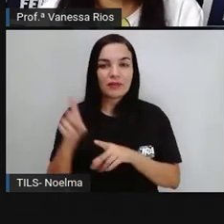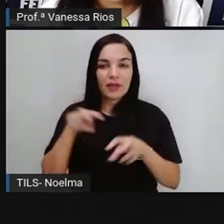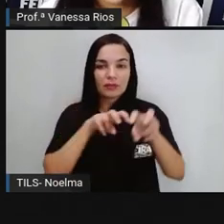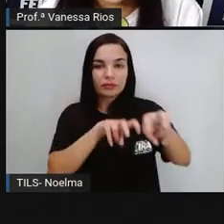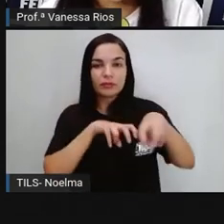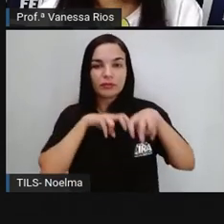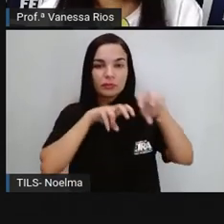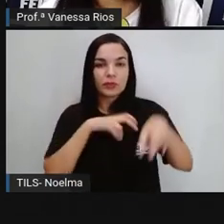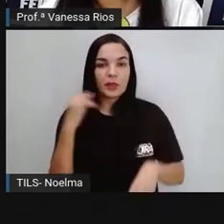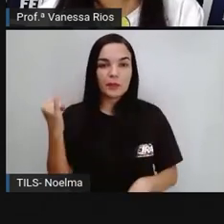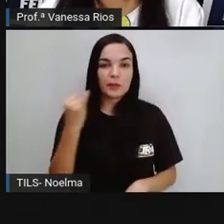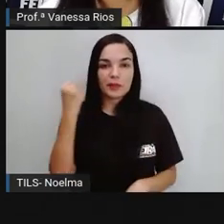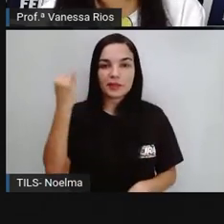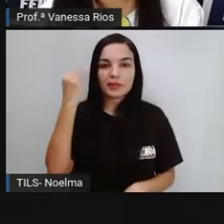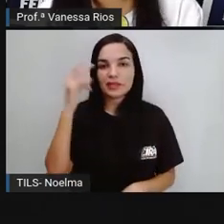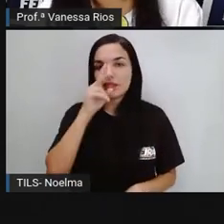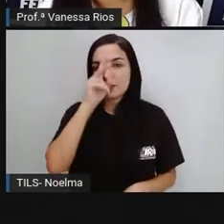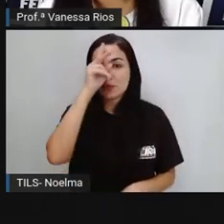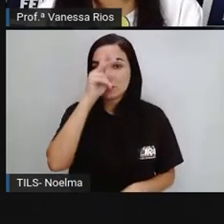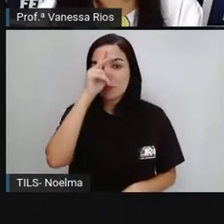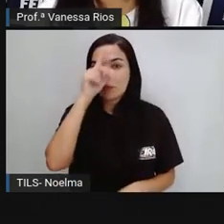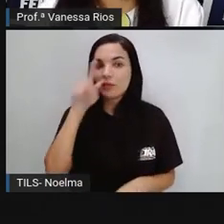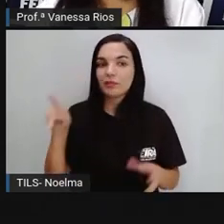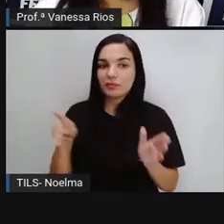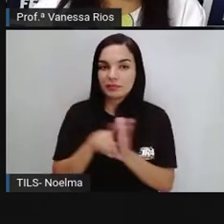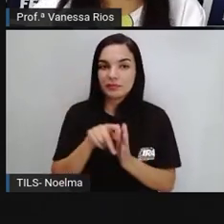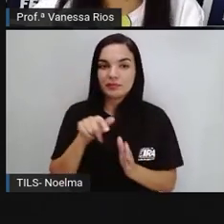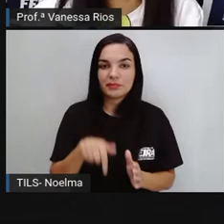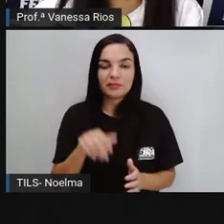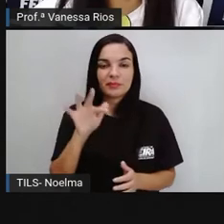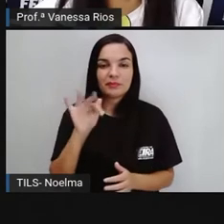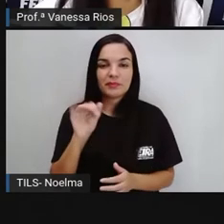importância histórica também para a construção da história de Feira.